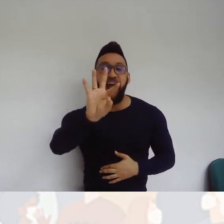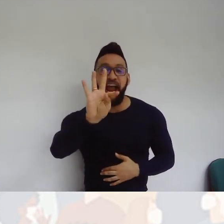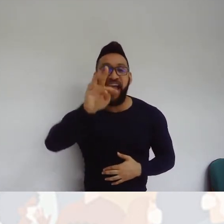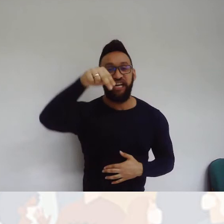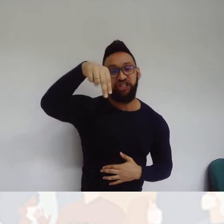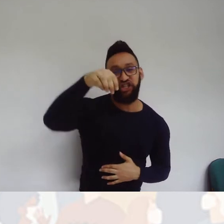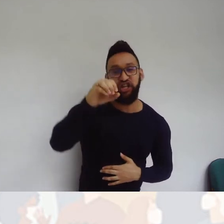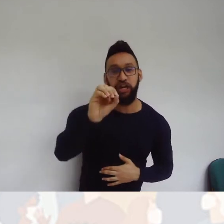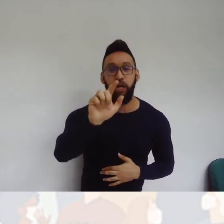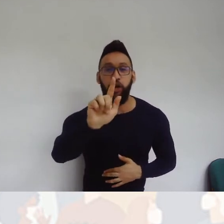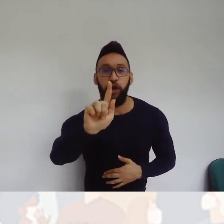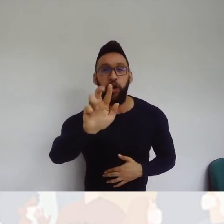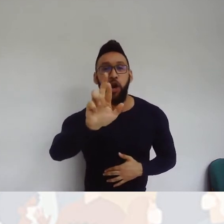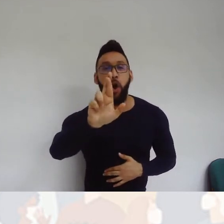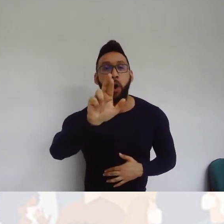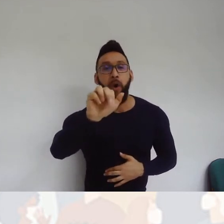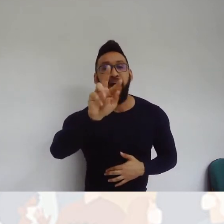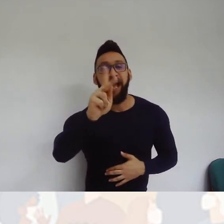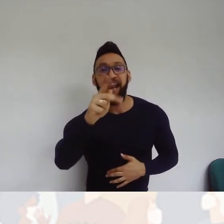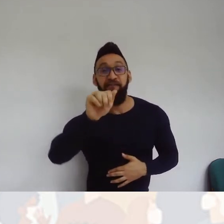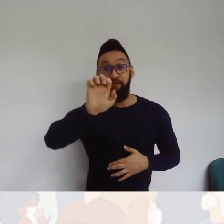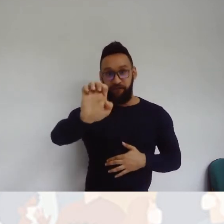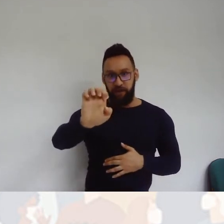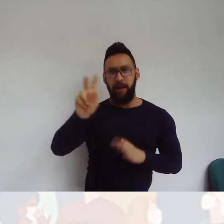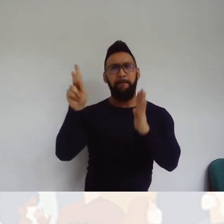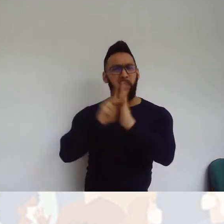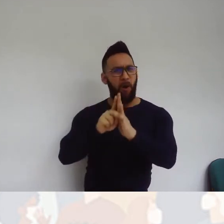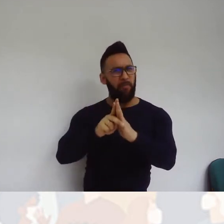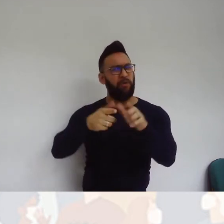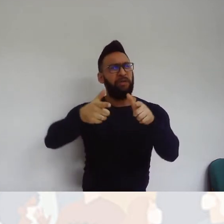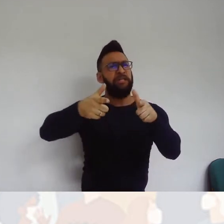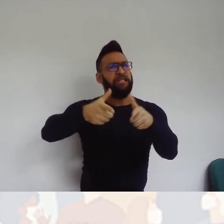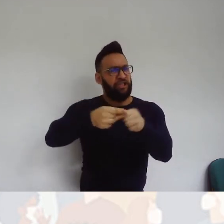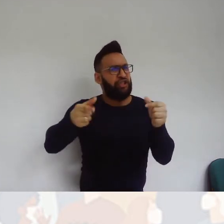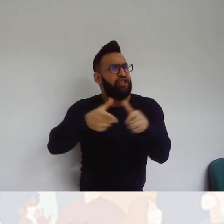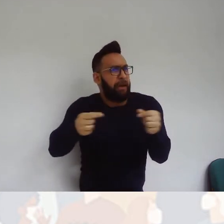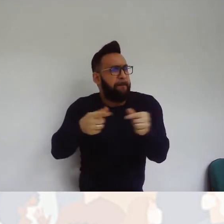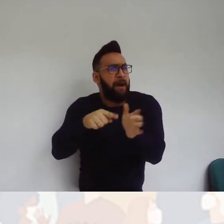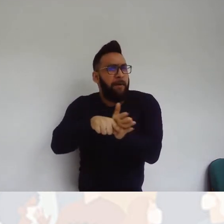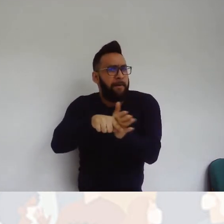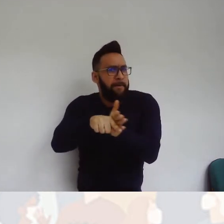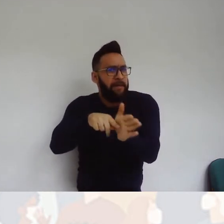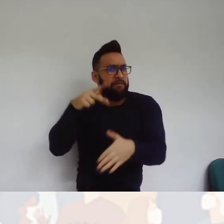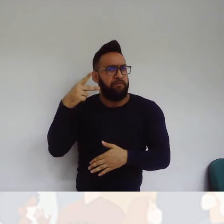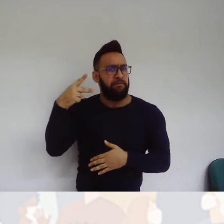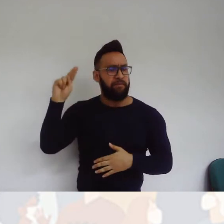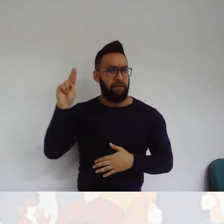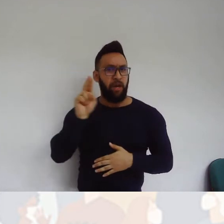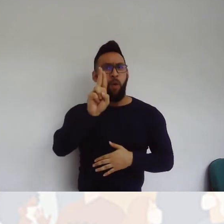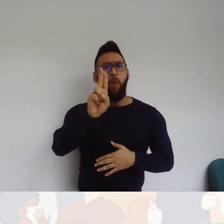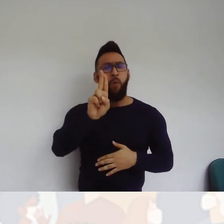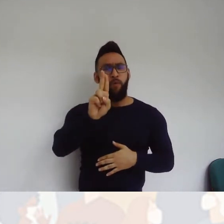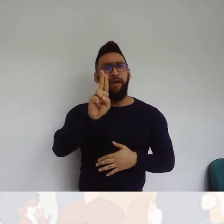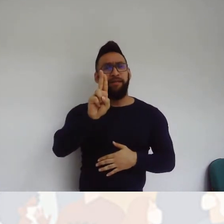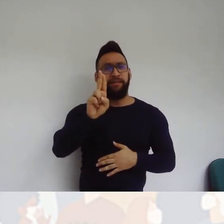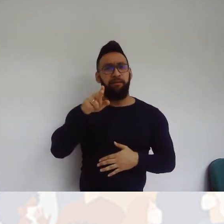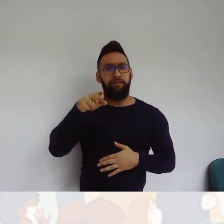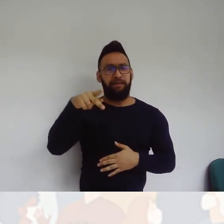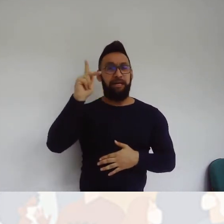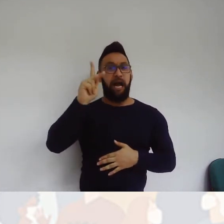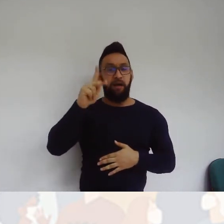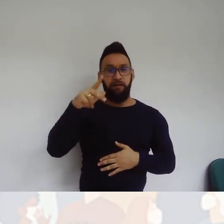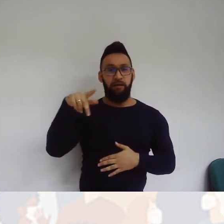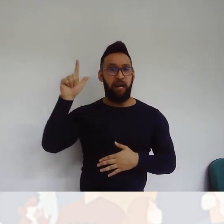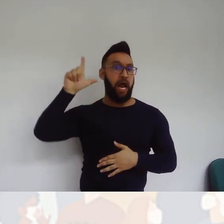uma pesquisadora japonesa que eu acho que é professora do University College em Londres, e